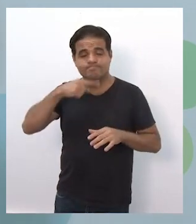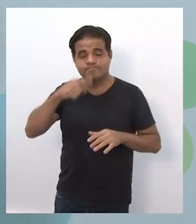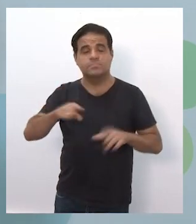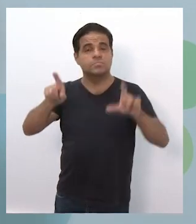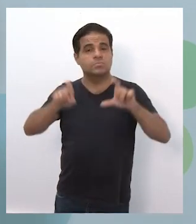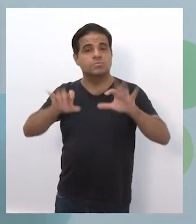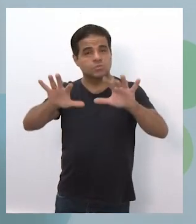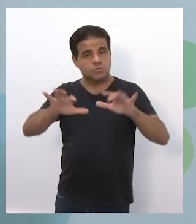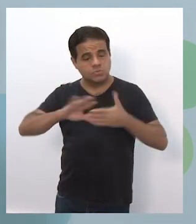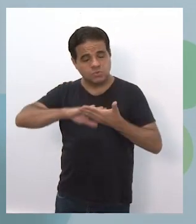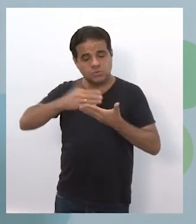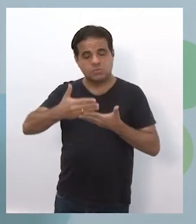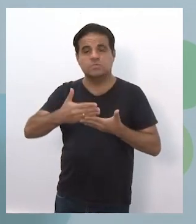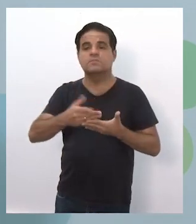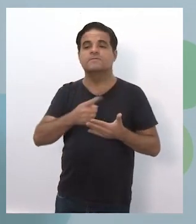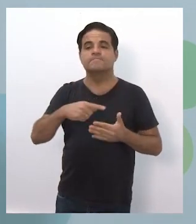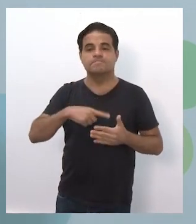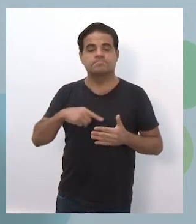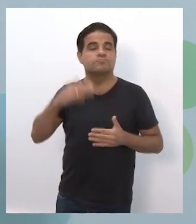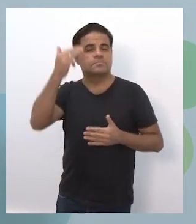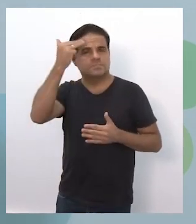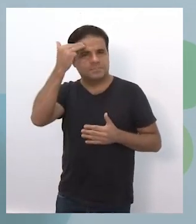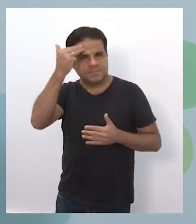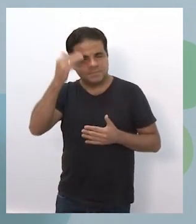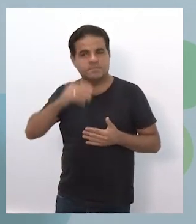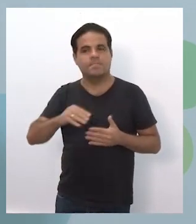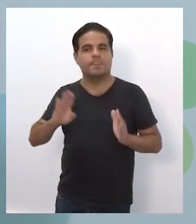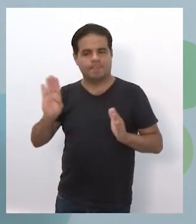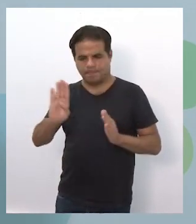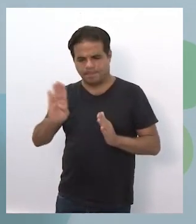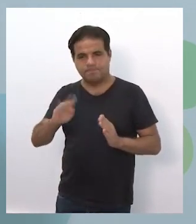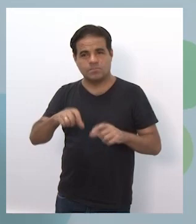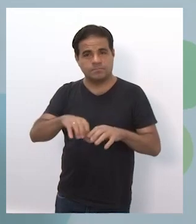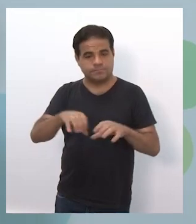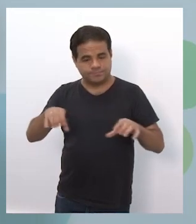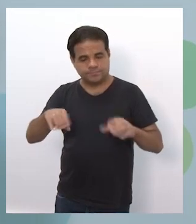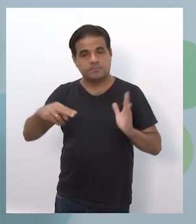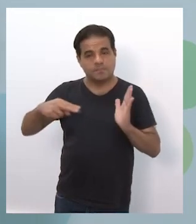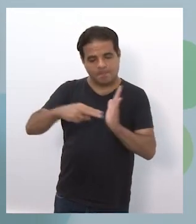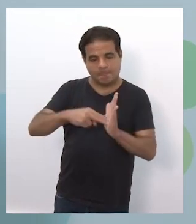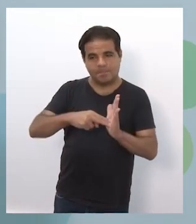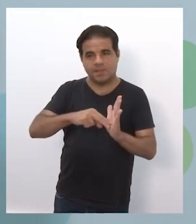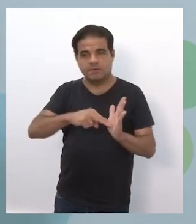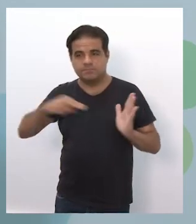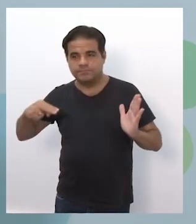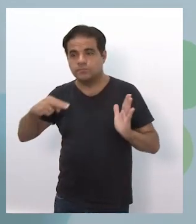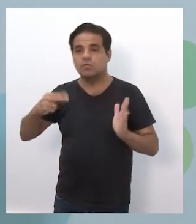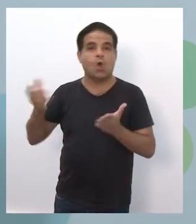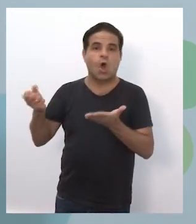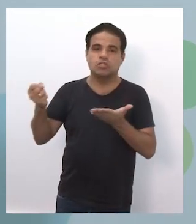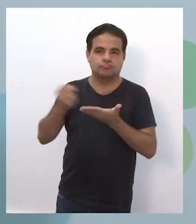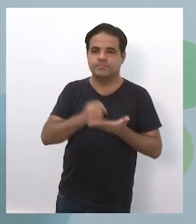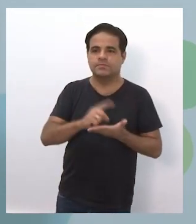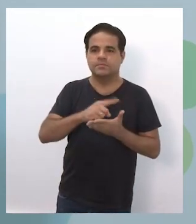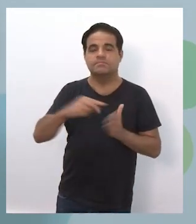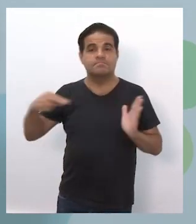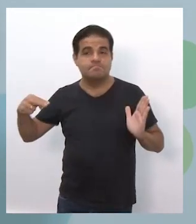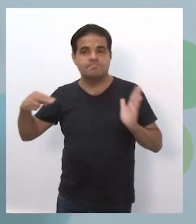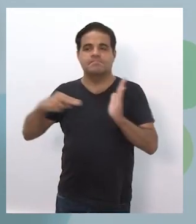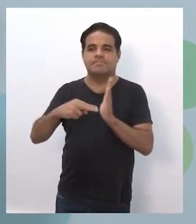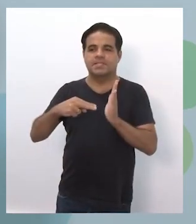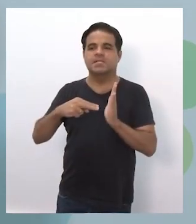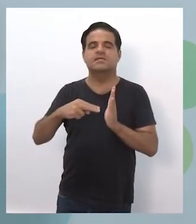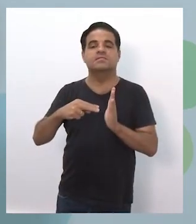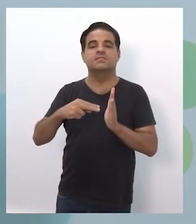notebook, a gente tem aquelas memórias, a bateria, né, que sai, né? Que eu não trouxe aqui. Mas tem a bateria, que